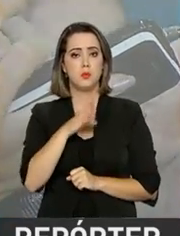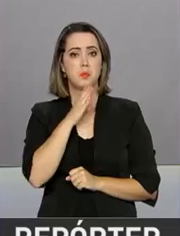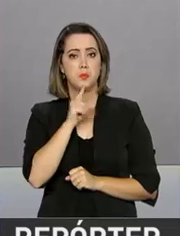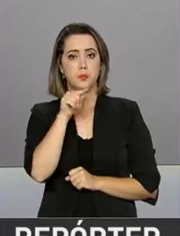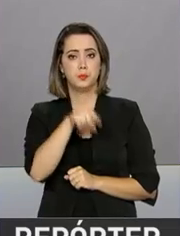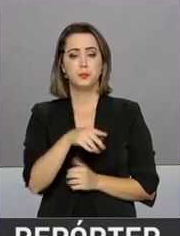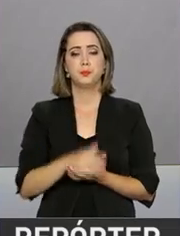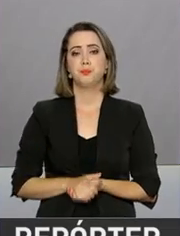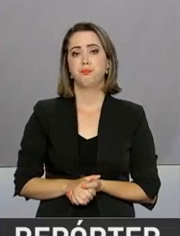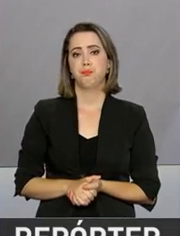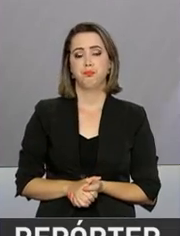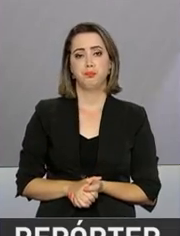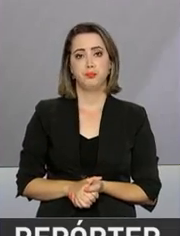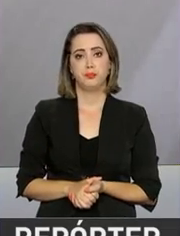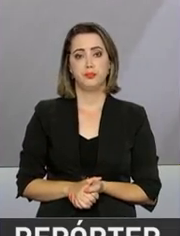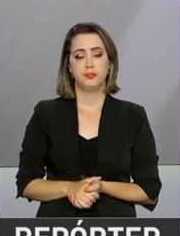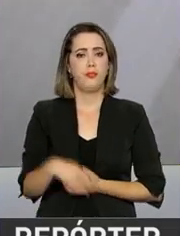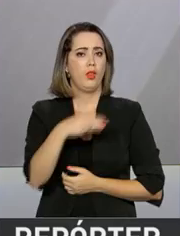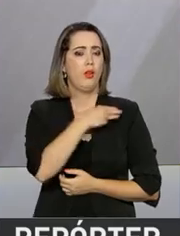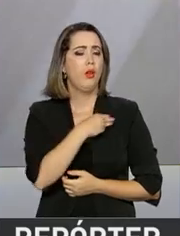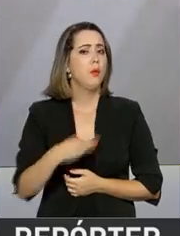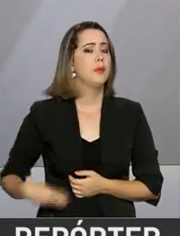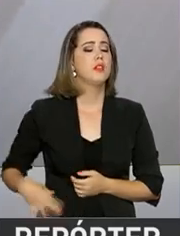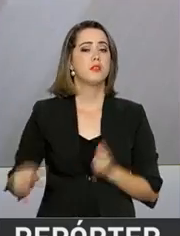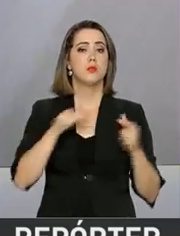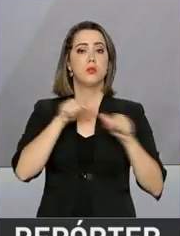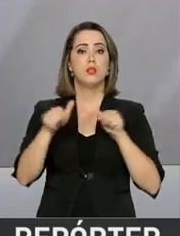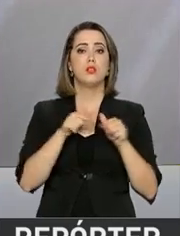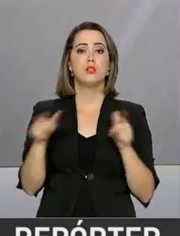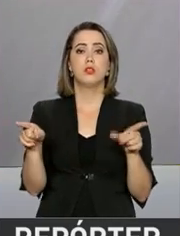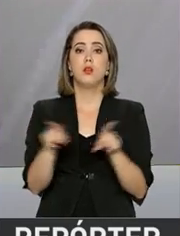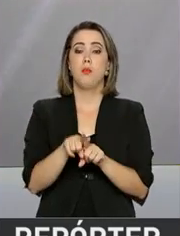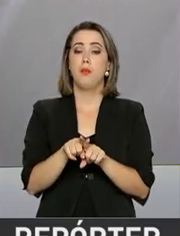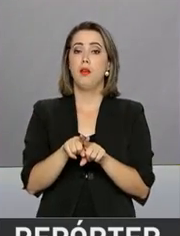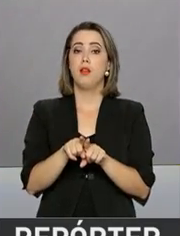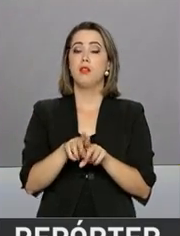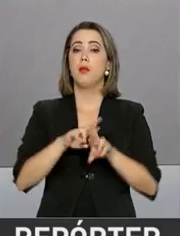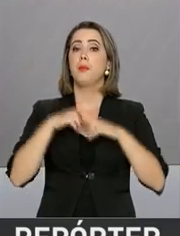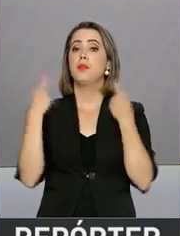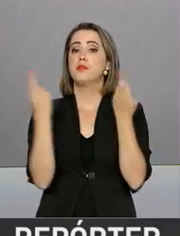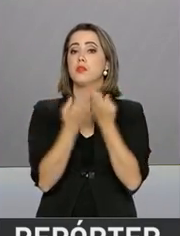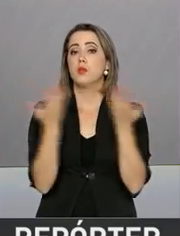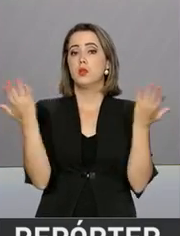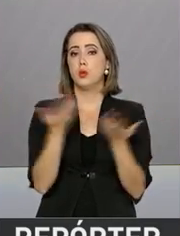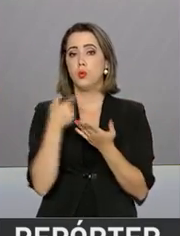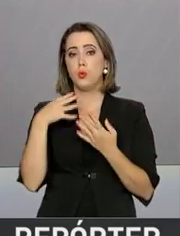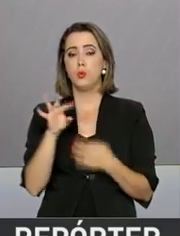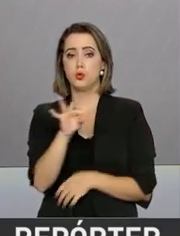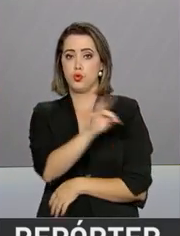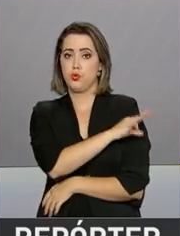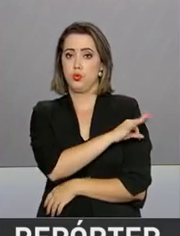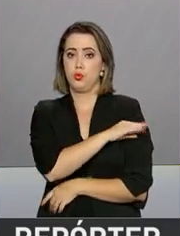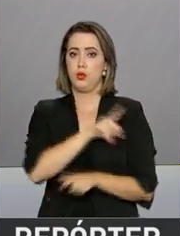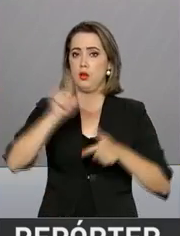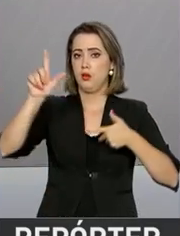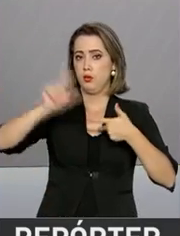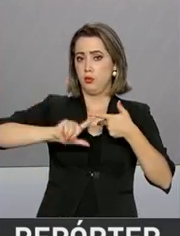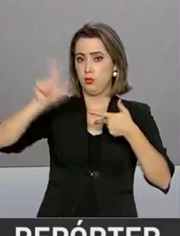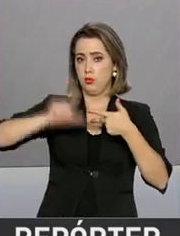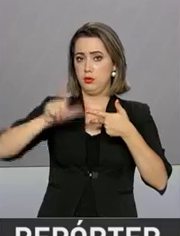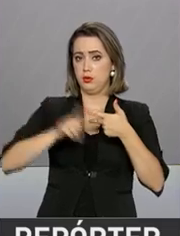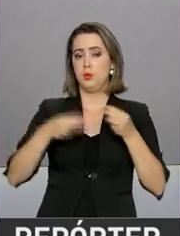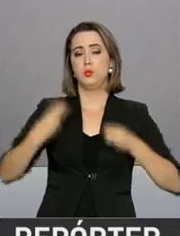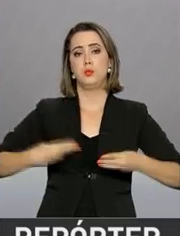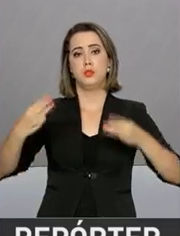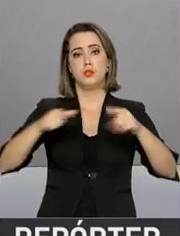dela. E o ministro do Trabalho, Ronaldo Nogueira, se reuniu hoje com técnicos do Legislativo e dos Ministérios